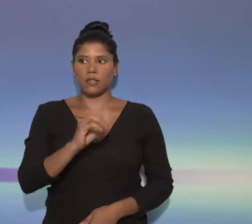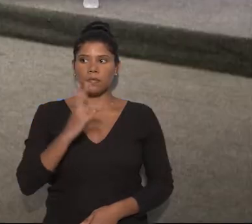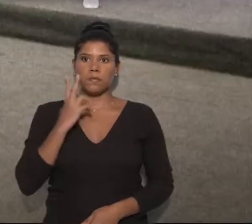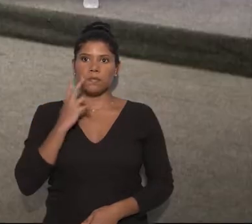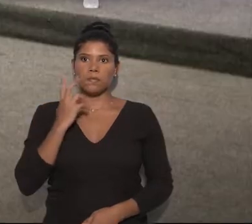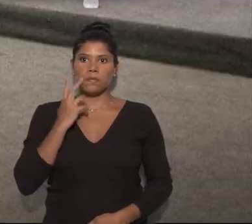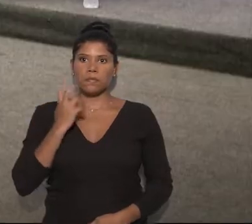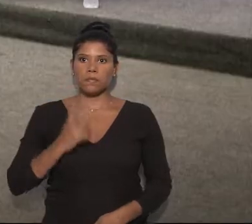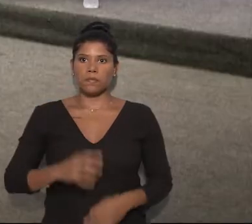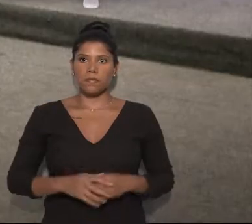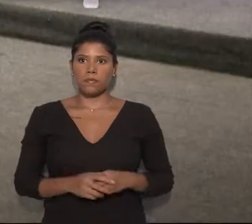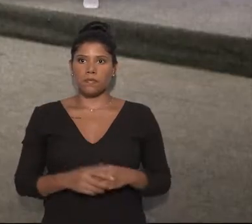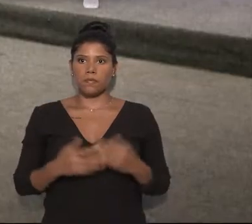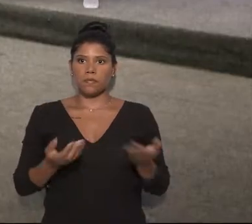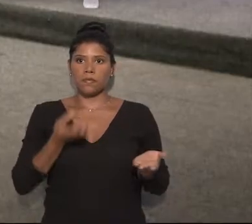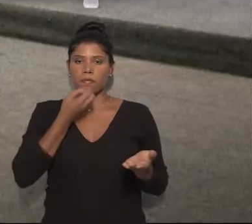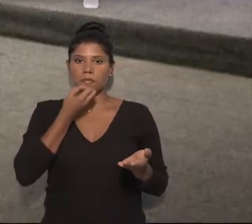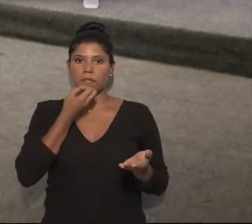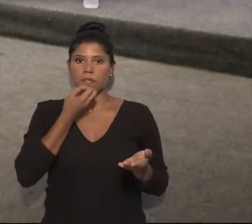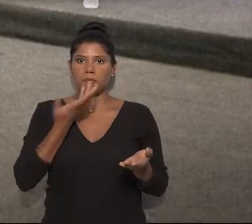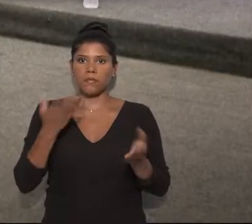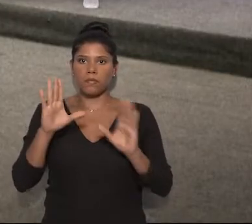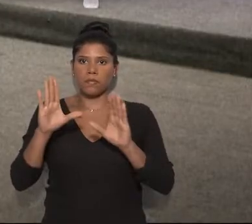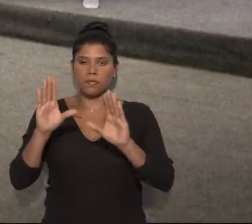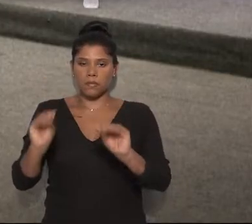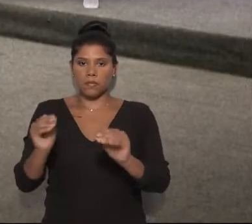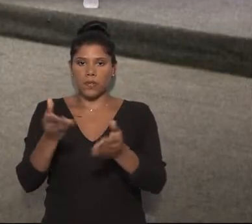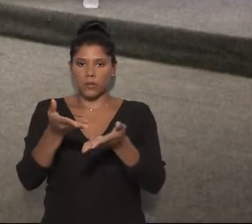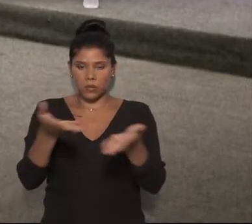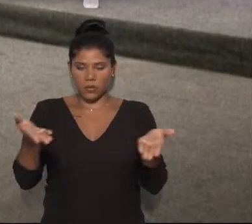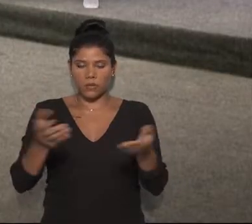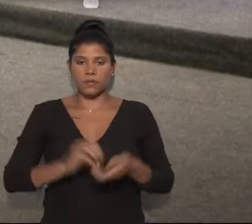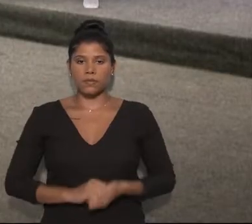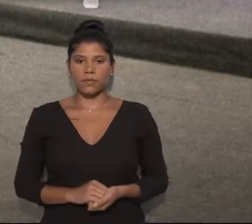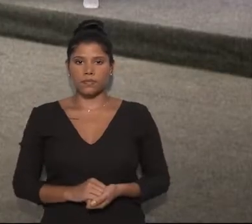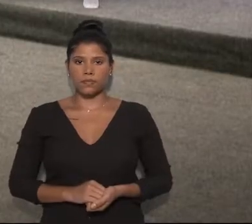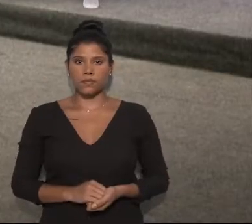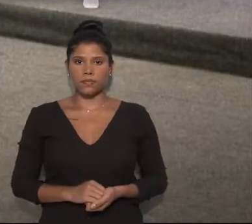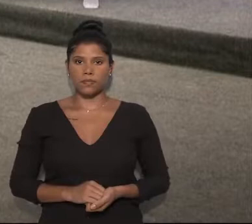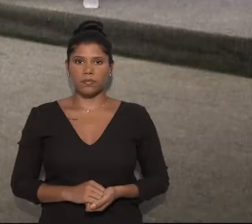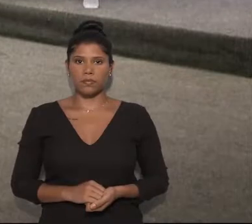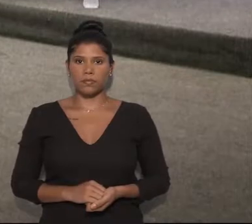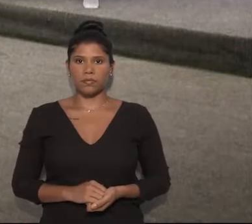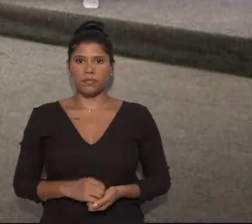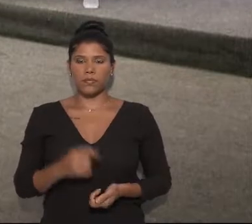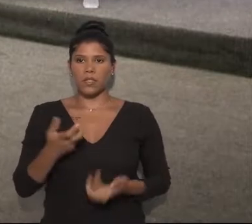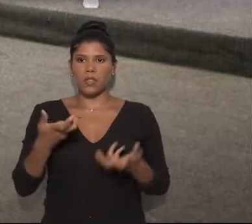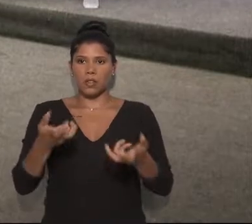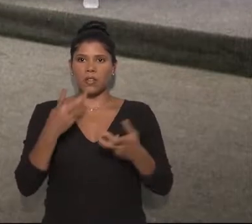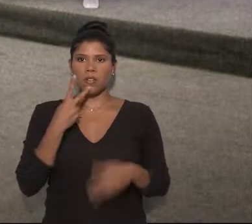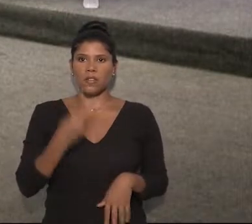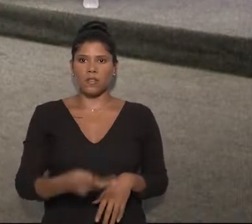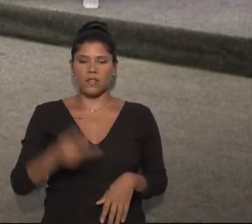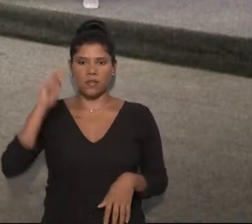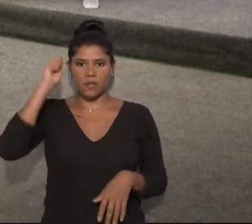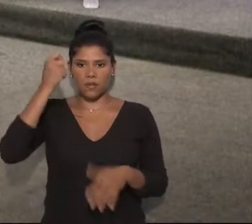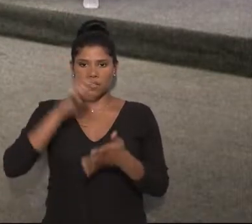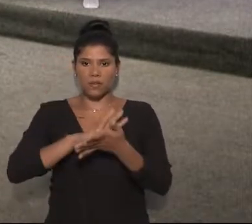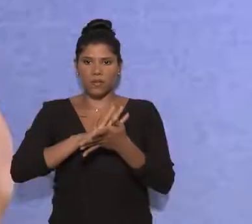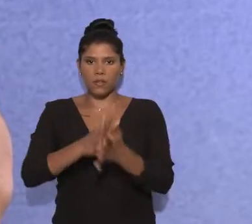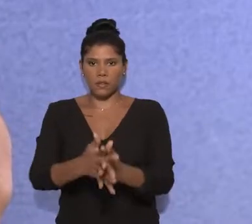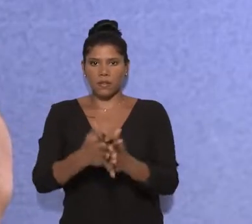Oi, Ítalo. Oi. Boa noite para você, boa noite, boa noite, Paulo Brasiliano. Queria dar só uma palhinha sobre essa questão do racismo. Claro, por favor.